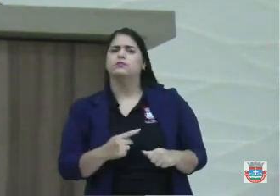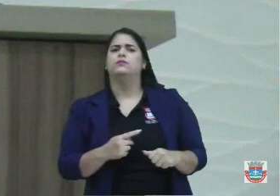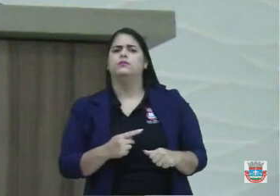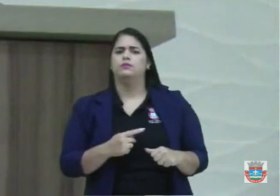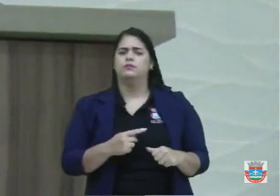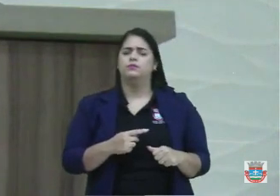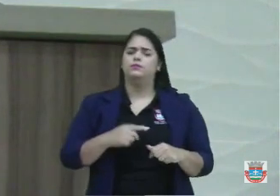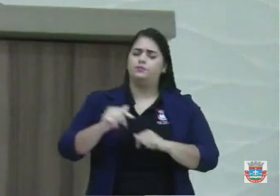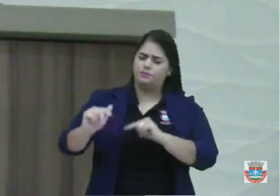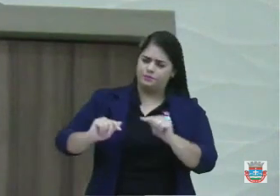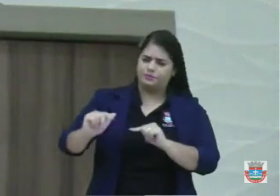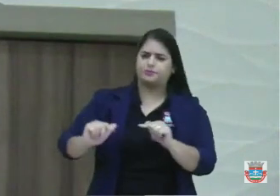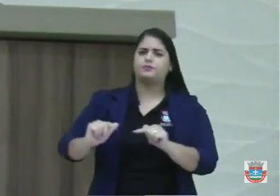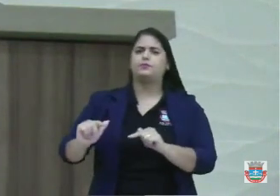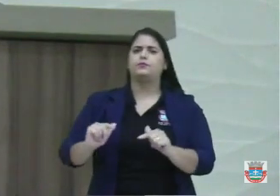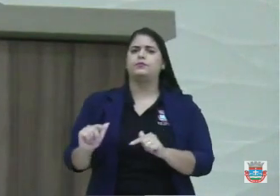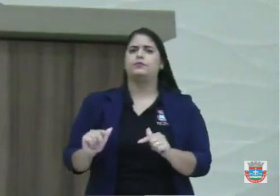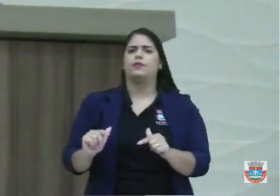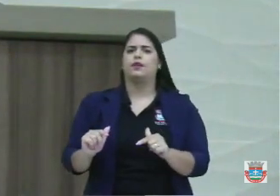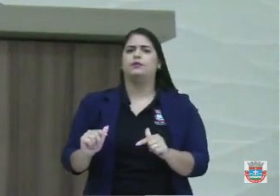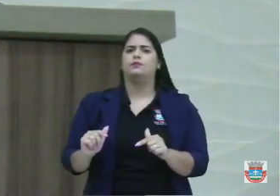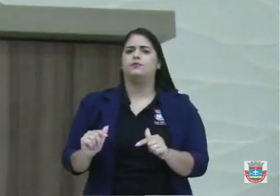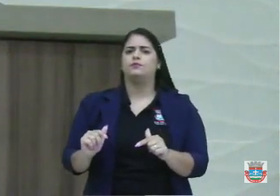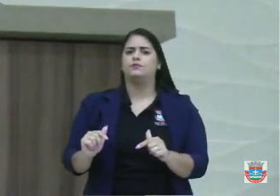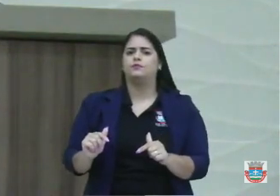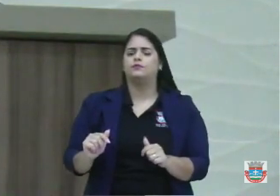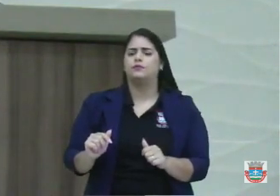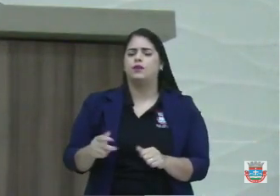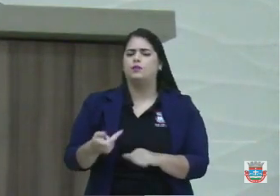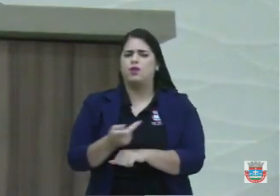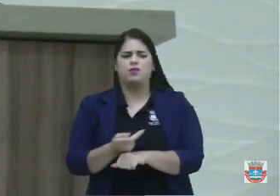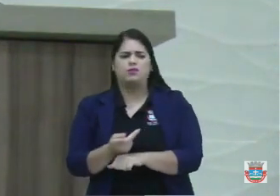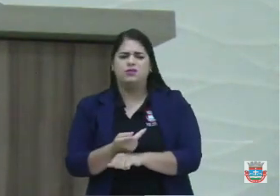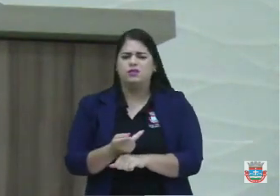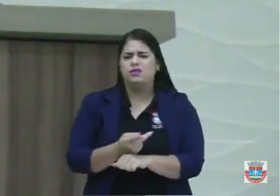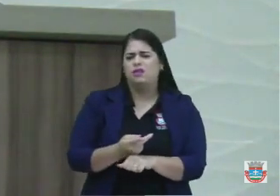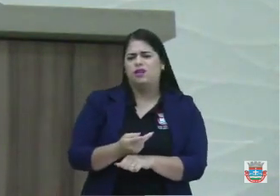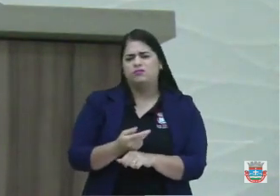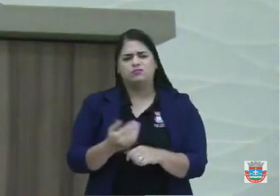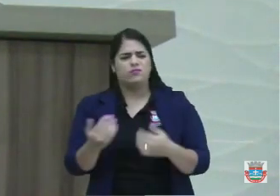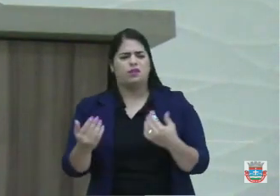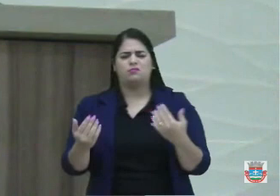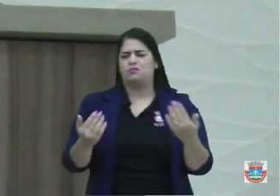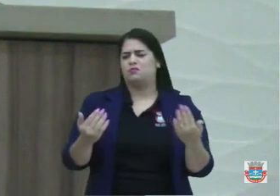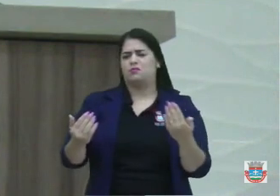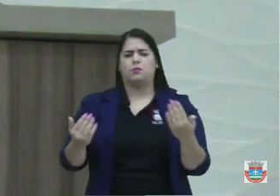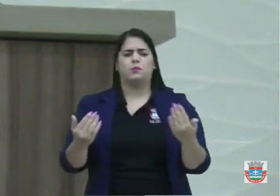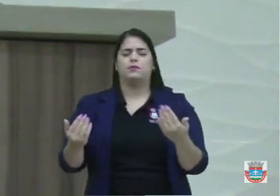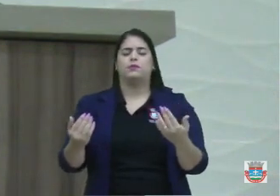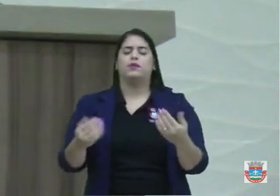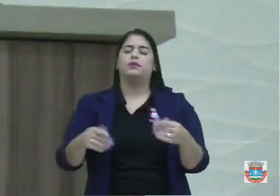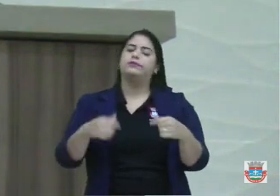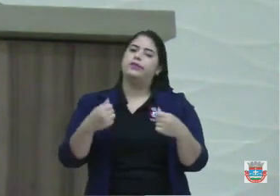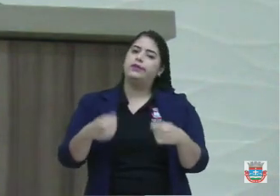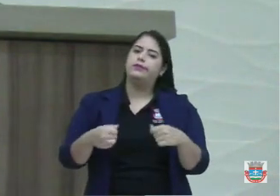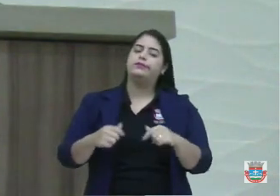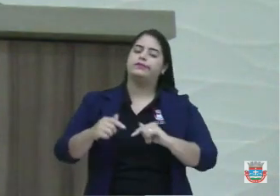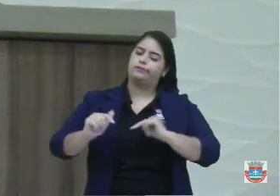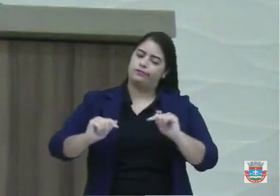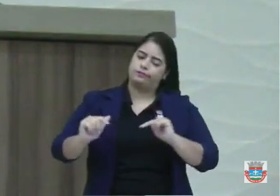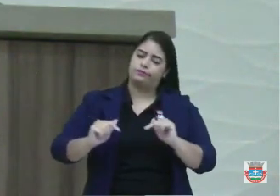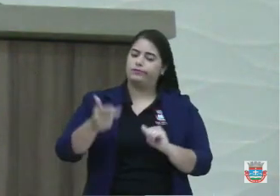meu trabalho e não vou estar atrás de A ou de B, porque realmente a gente temos que fazer com aquilo que Deus nos permite.